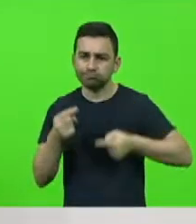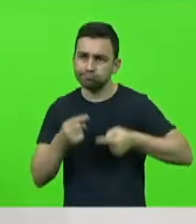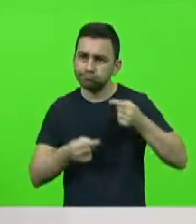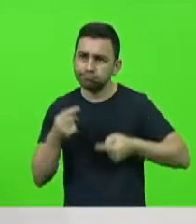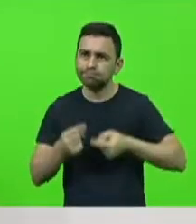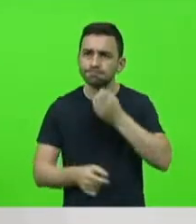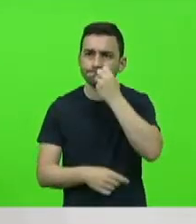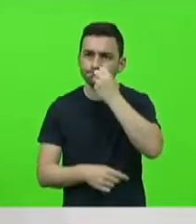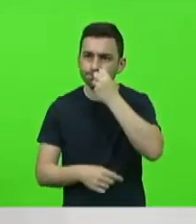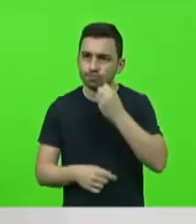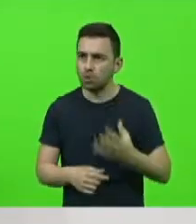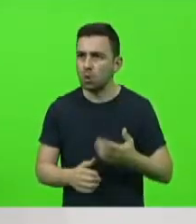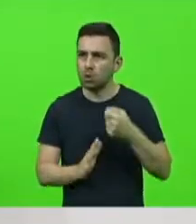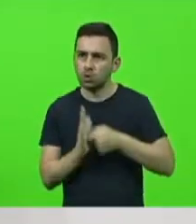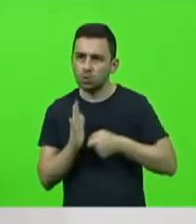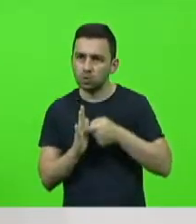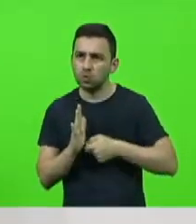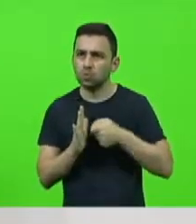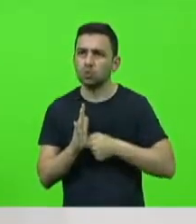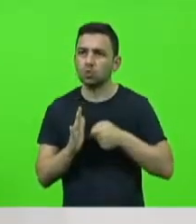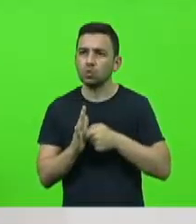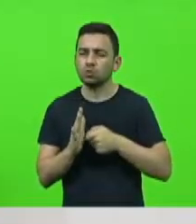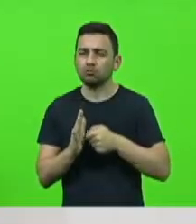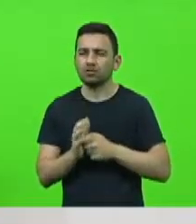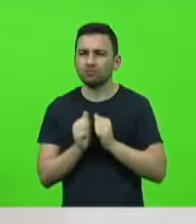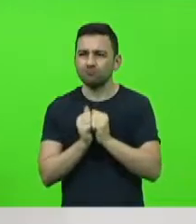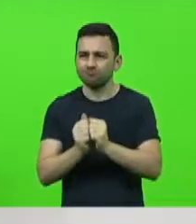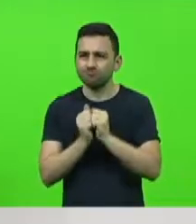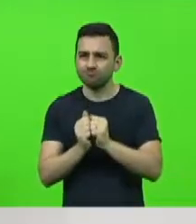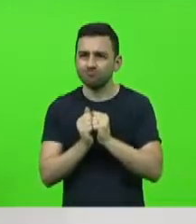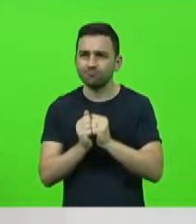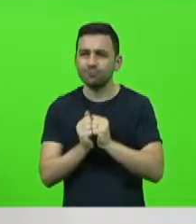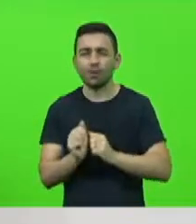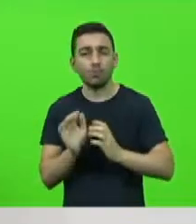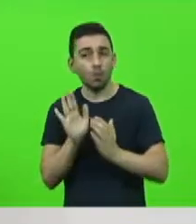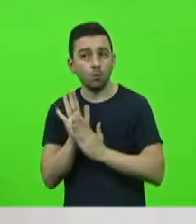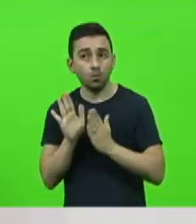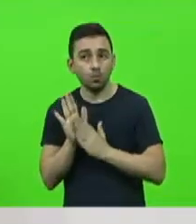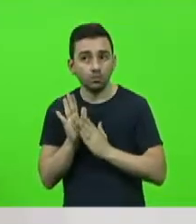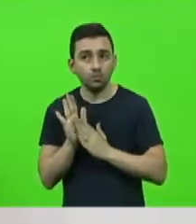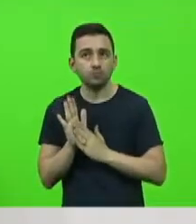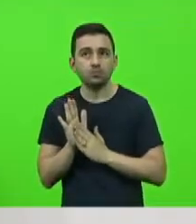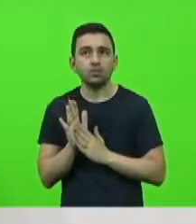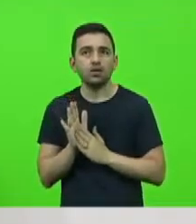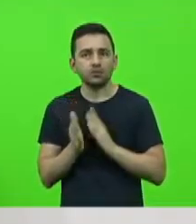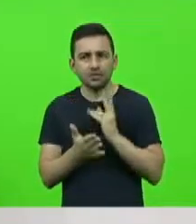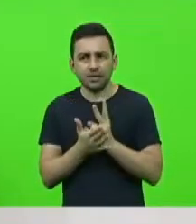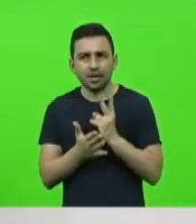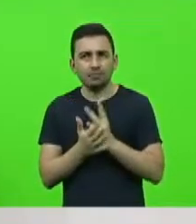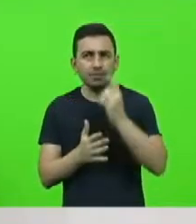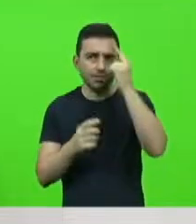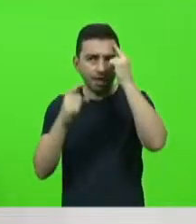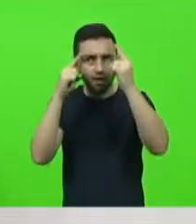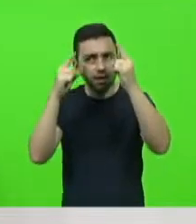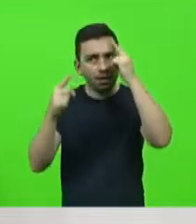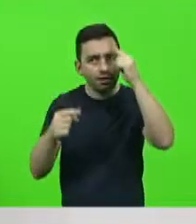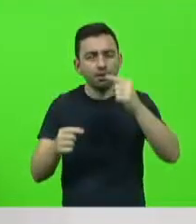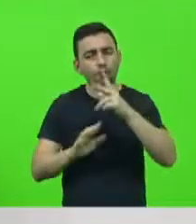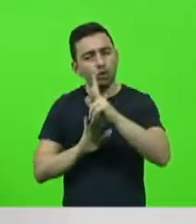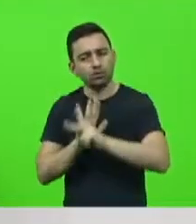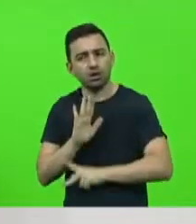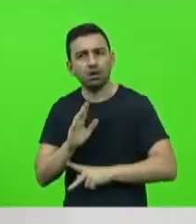debate, pelas boas lutas que fizemos juntos nesta casa, né, pelas proposições, né, sempre discutindo ideias, discutindo projetos, que